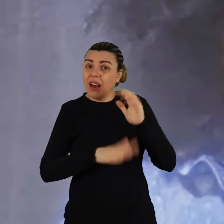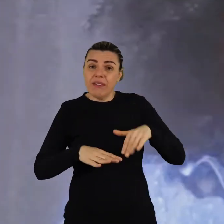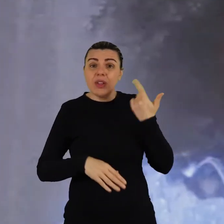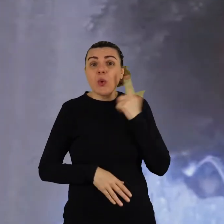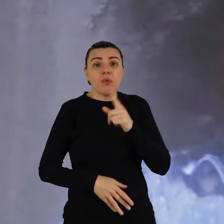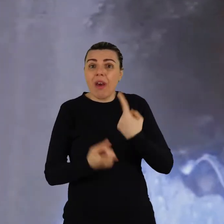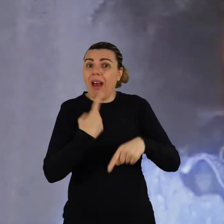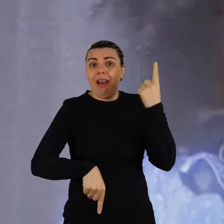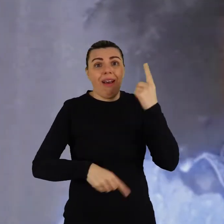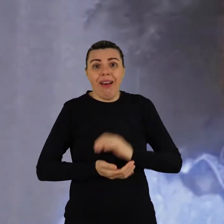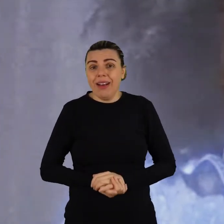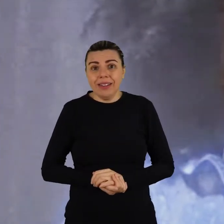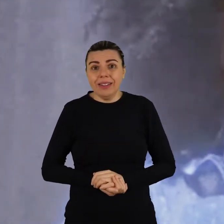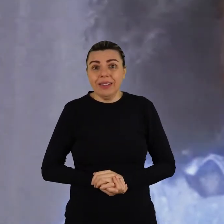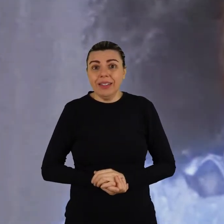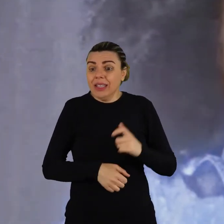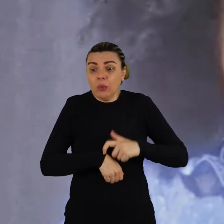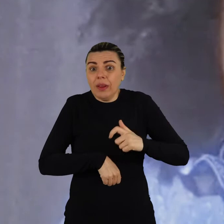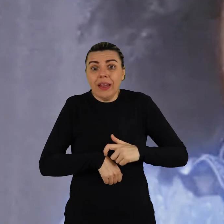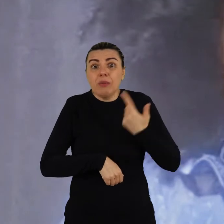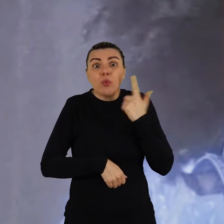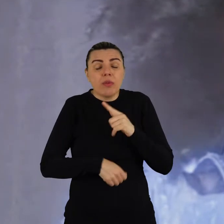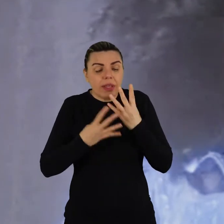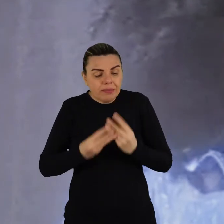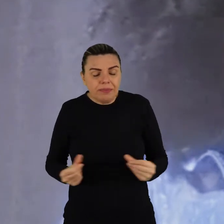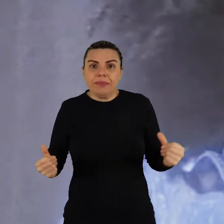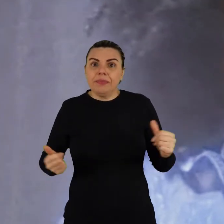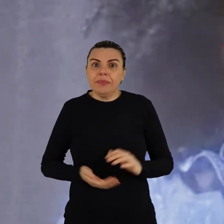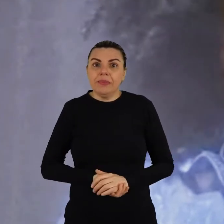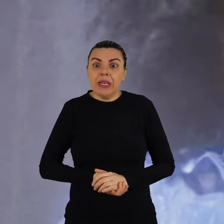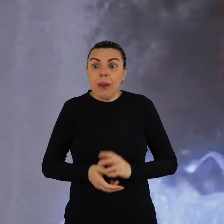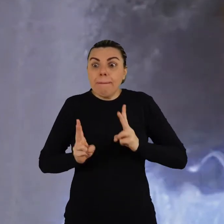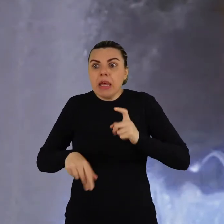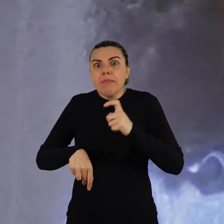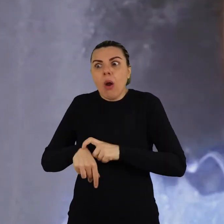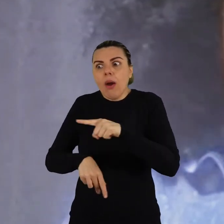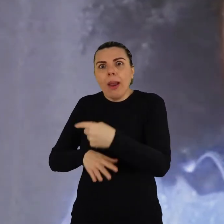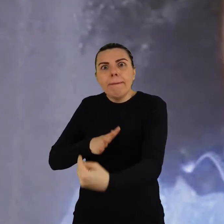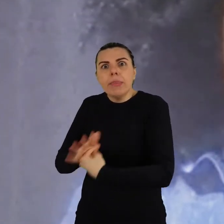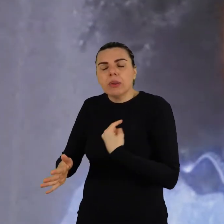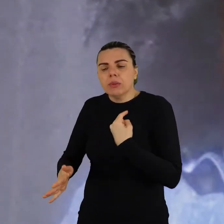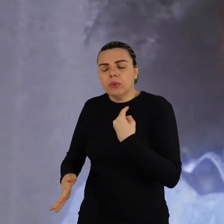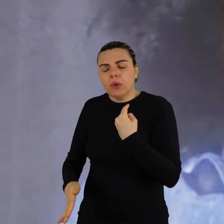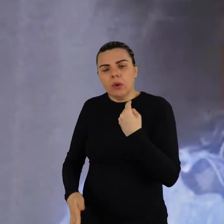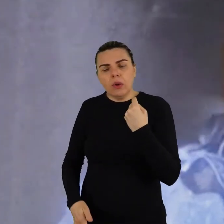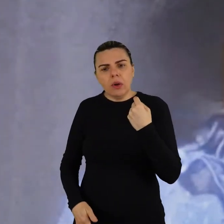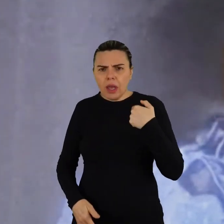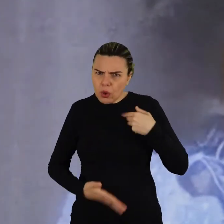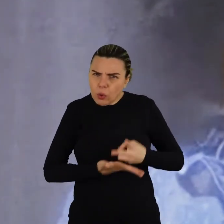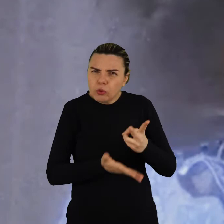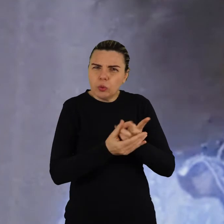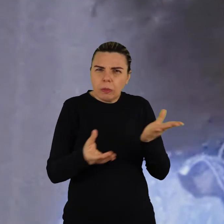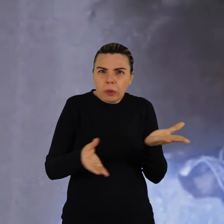supera, que às vezes a gente não tem tempo de curar. E naquele momento, quando ela me perguntou se eu ia seguir